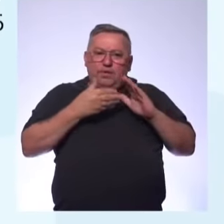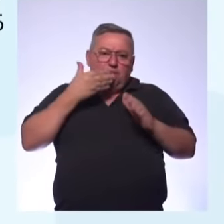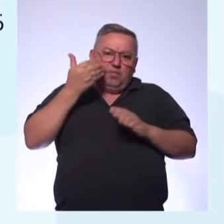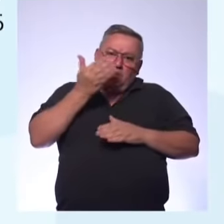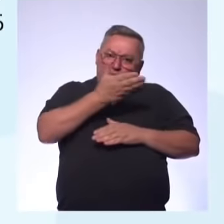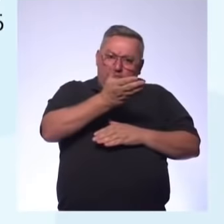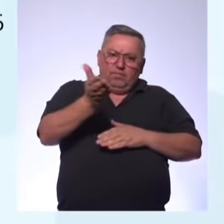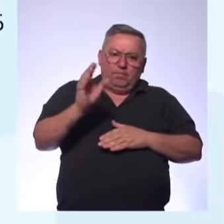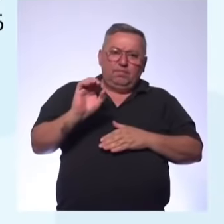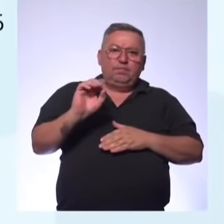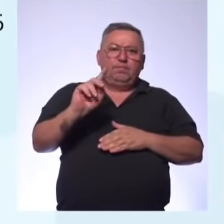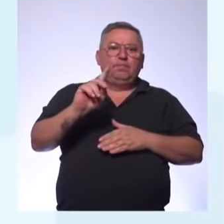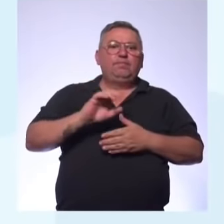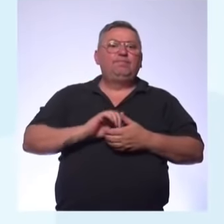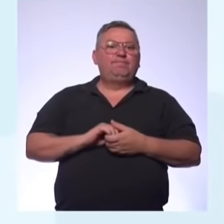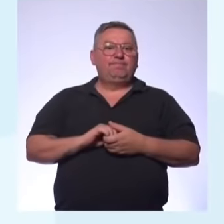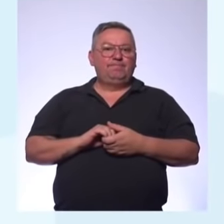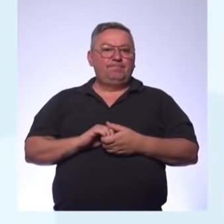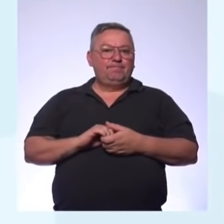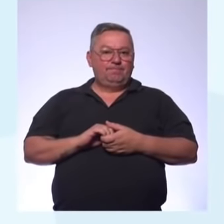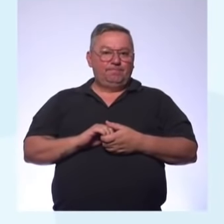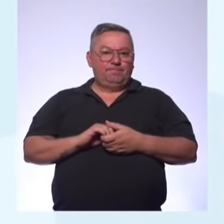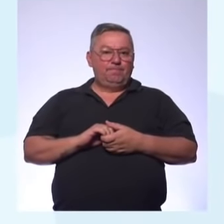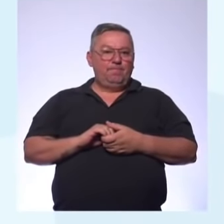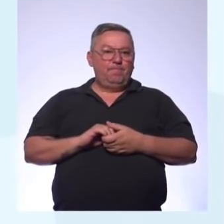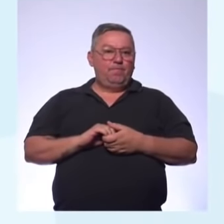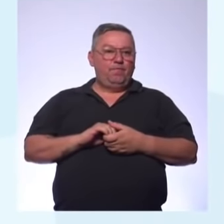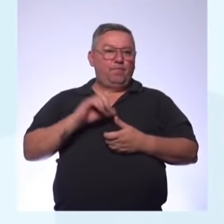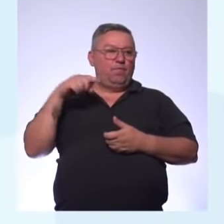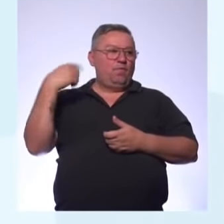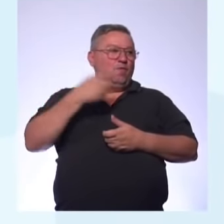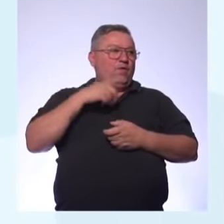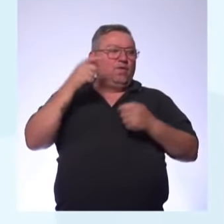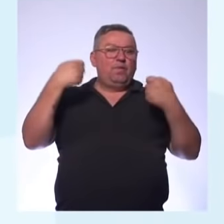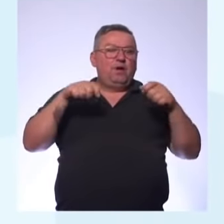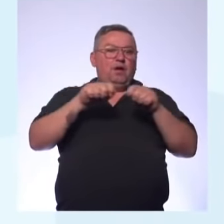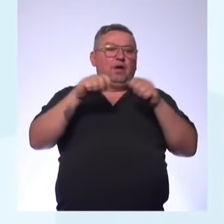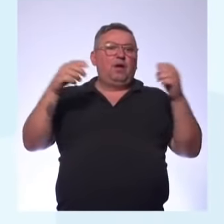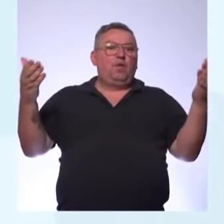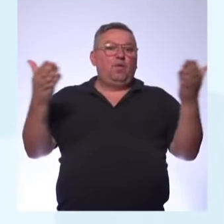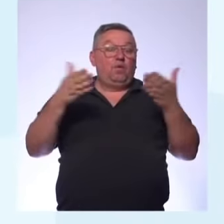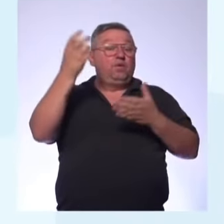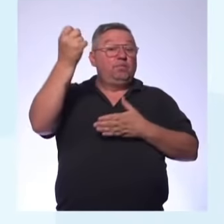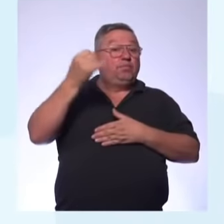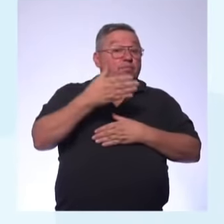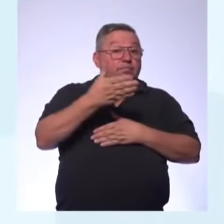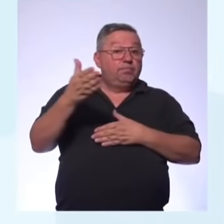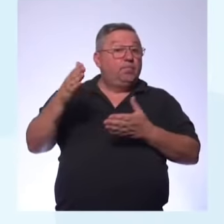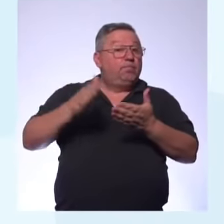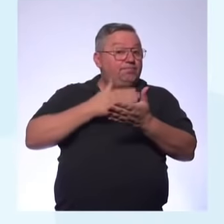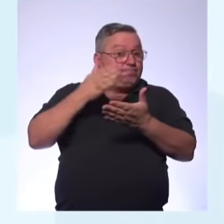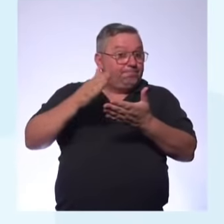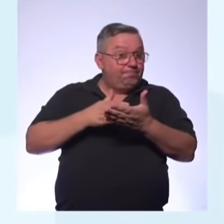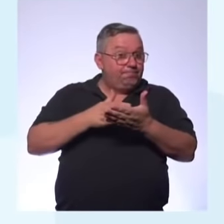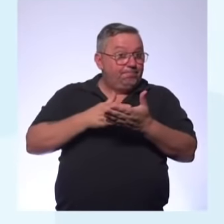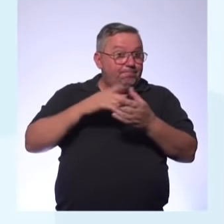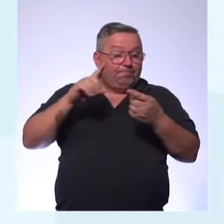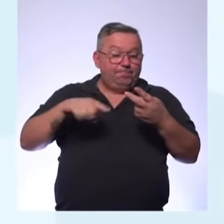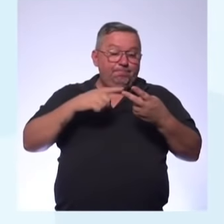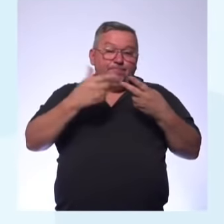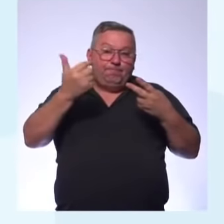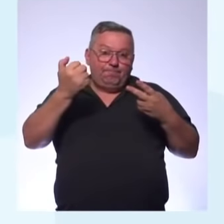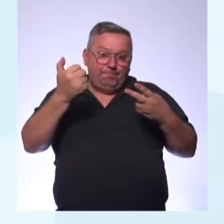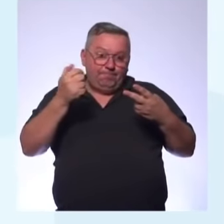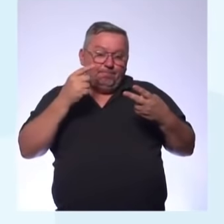para você tá certo vamos pra próxima tela o que nós vamos precisar né Eu já falei e o noutro no seu caderno a